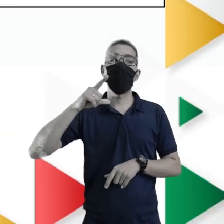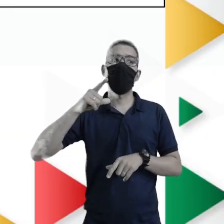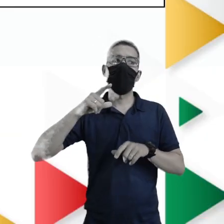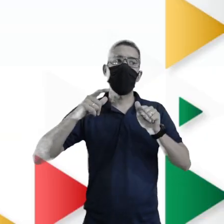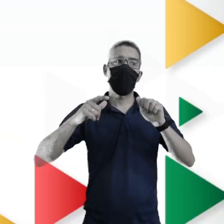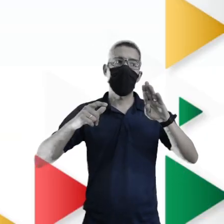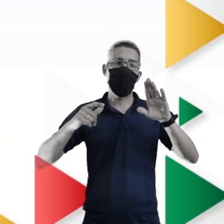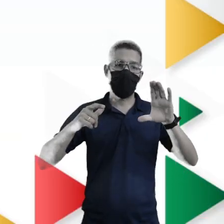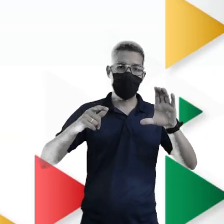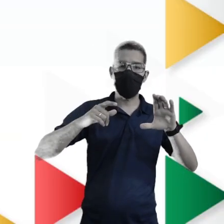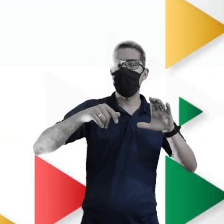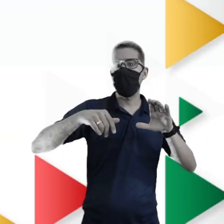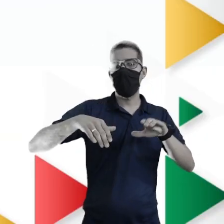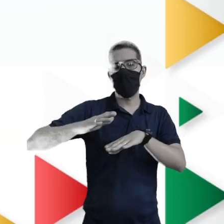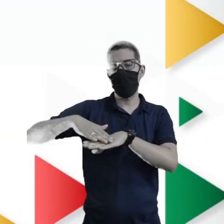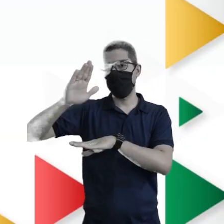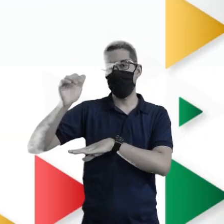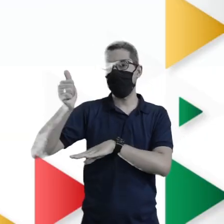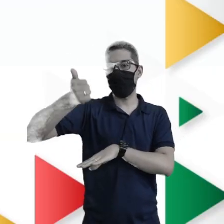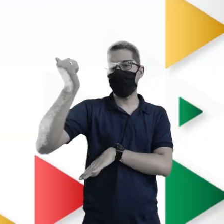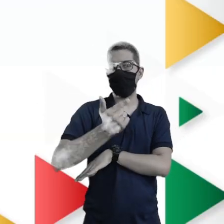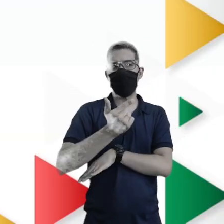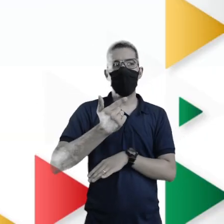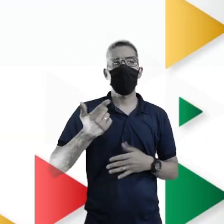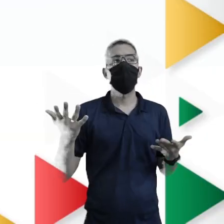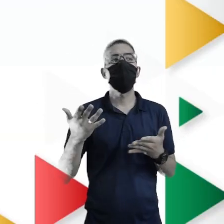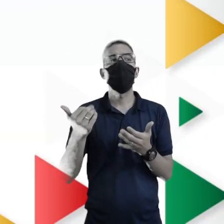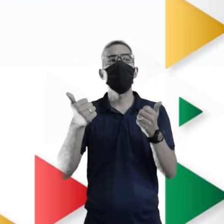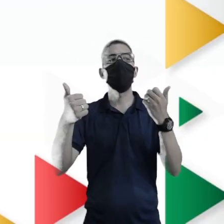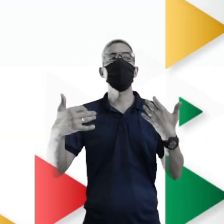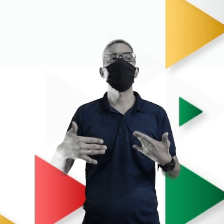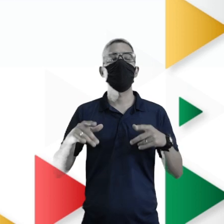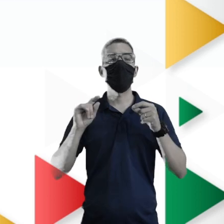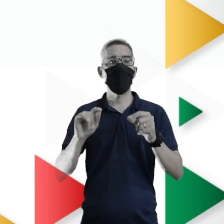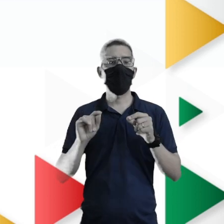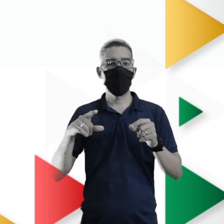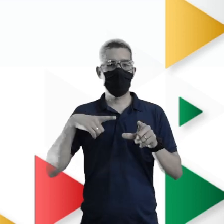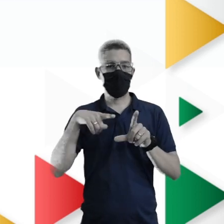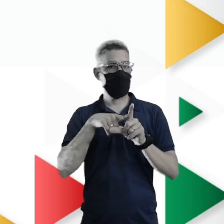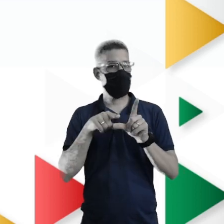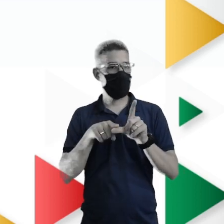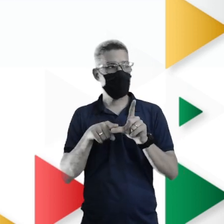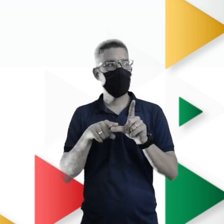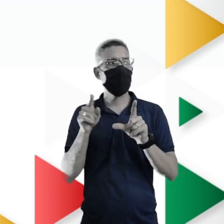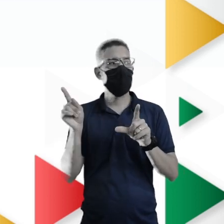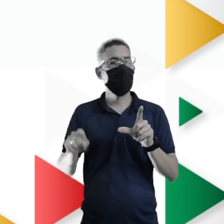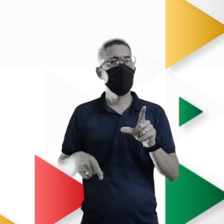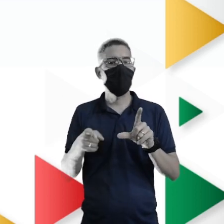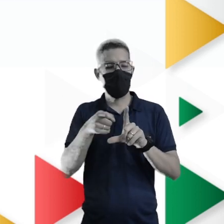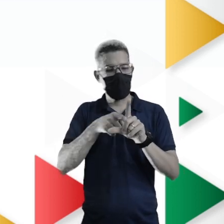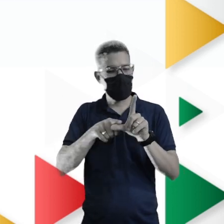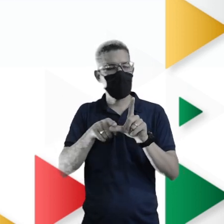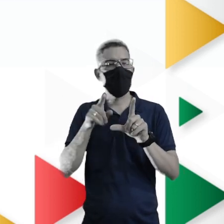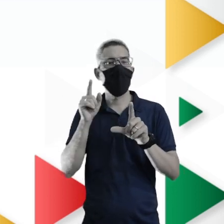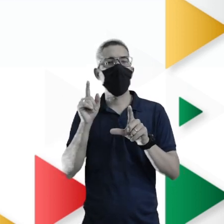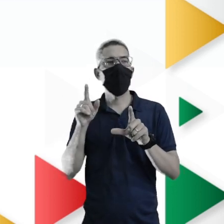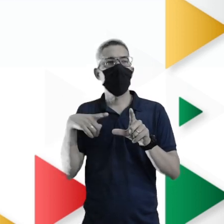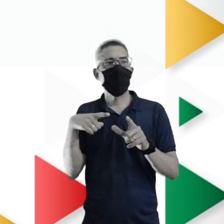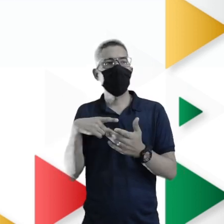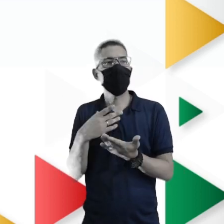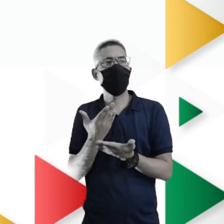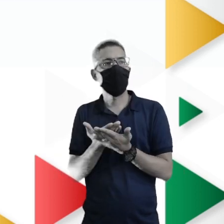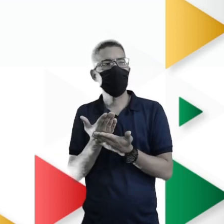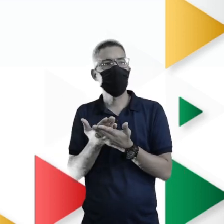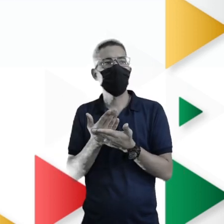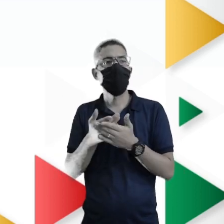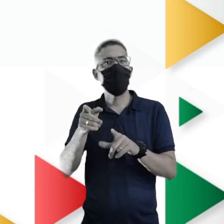ABC, tá bom? A partir disso, eu vou falar um pouquinho para vocês sobre ângulos, né? O ensino de ângulos, na parte de ângulo